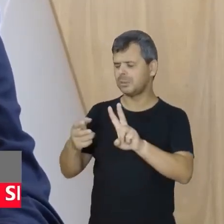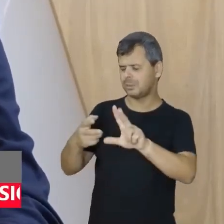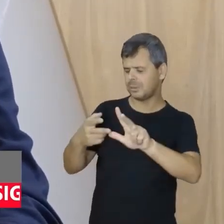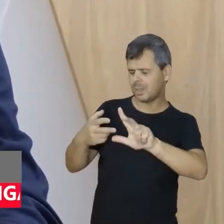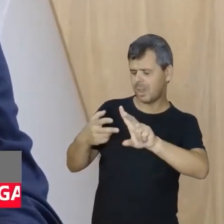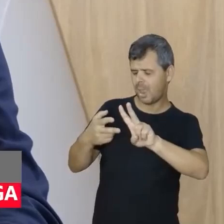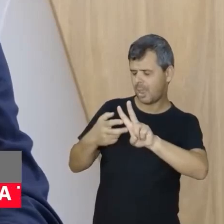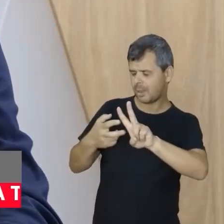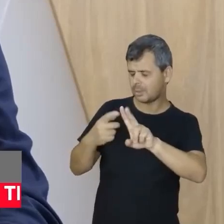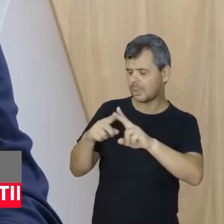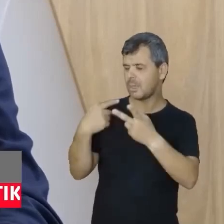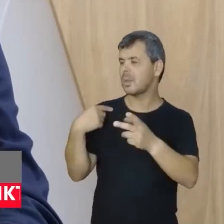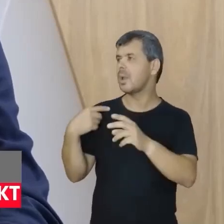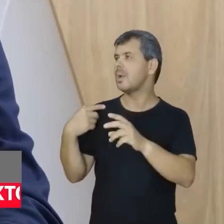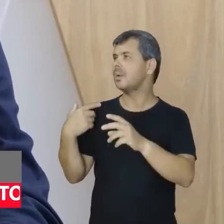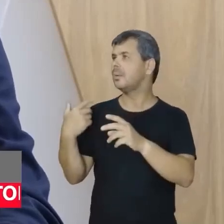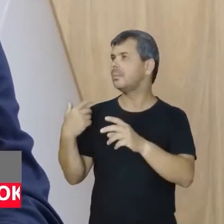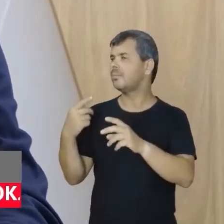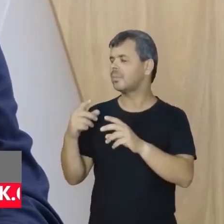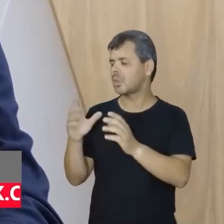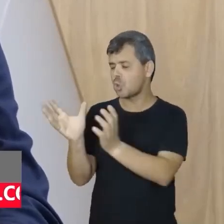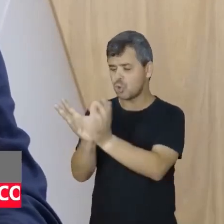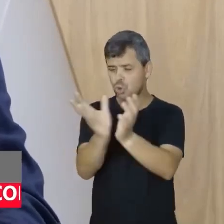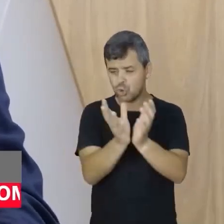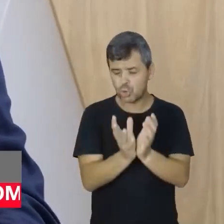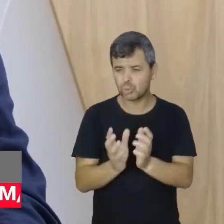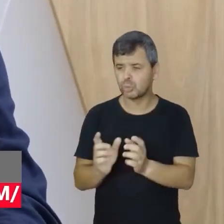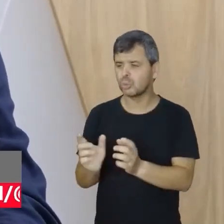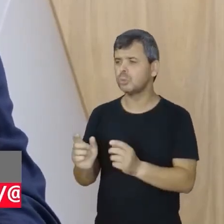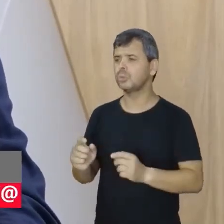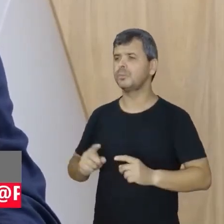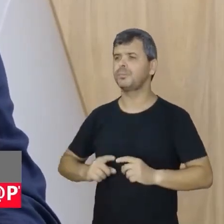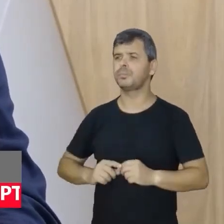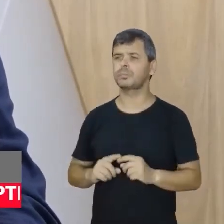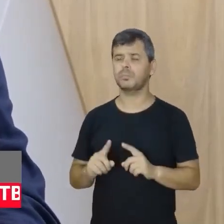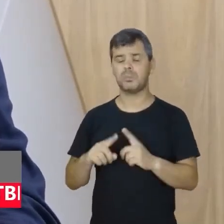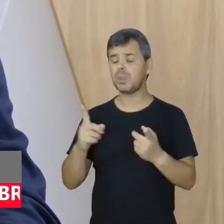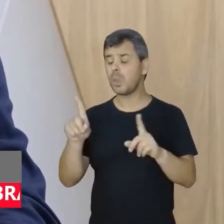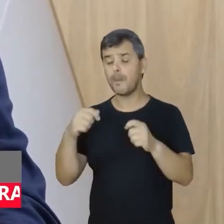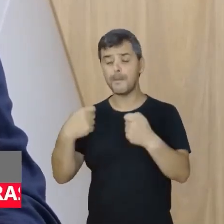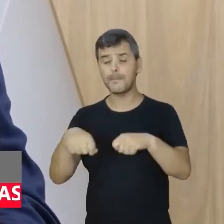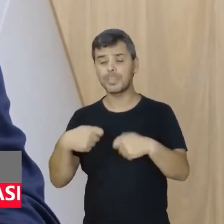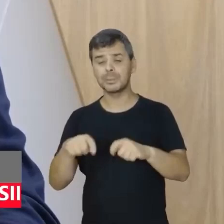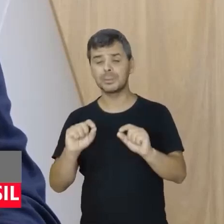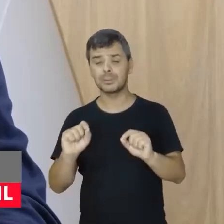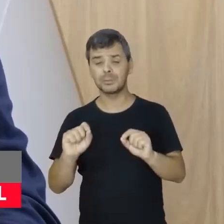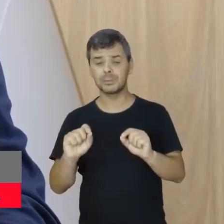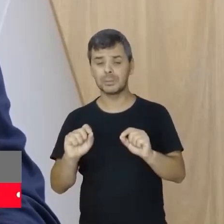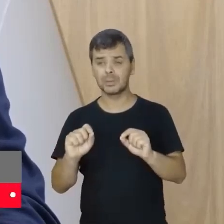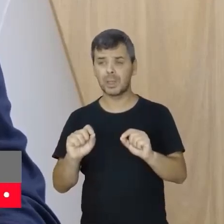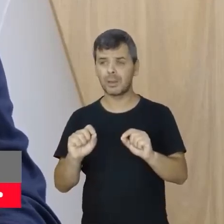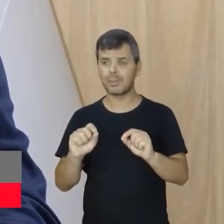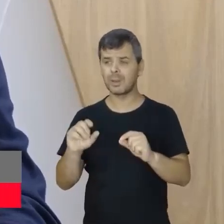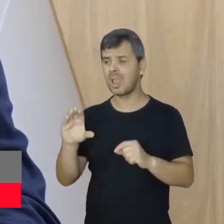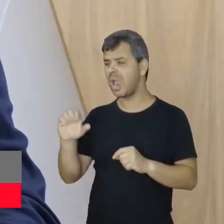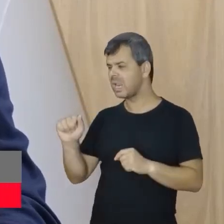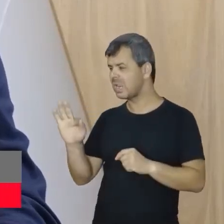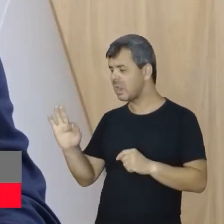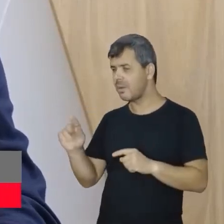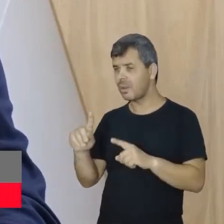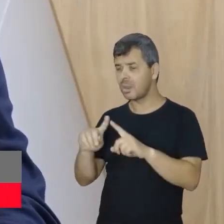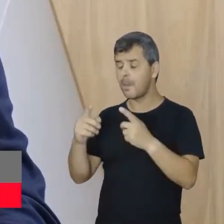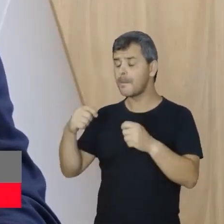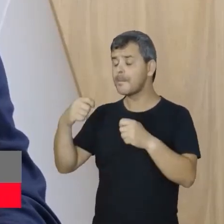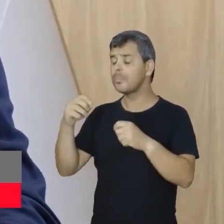quilombolas e outros públicos não precisam da DAP, da CAF,